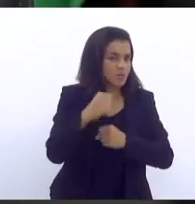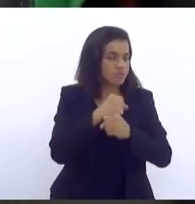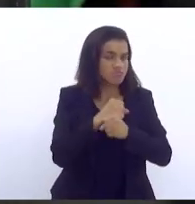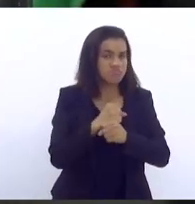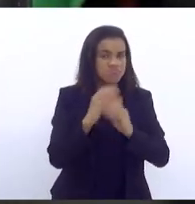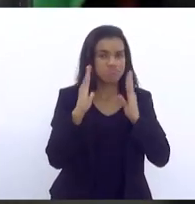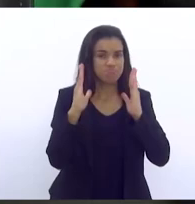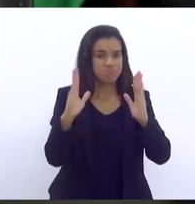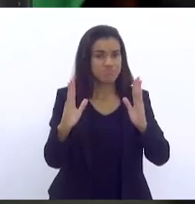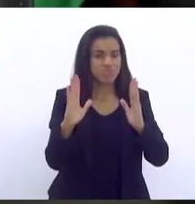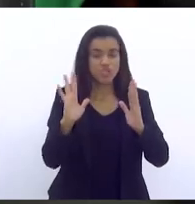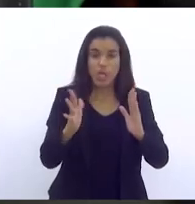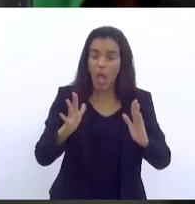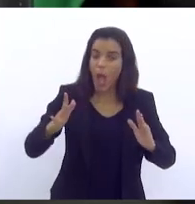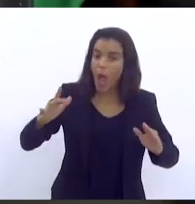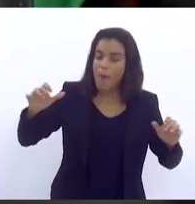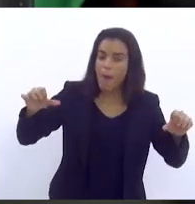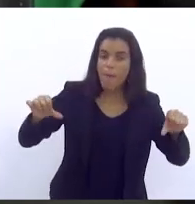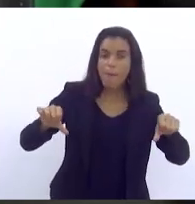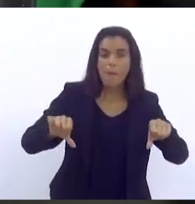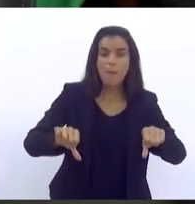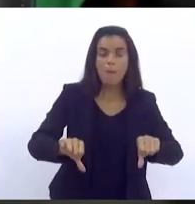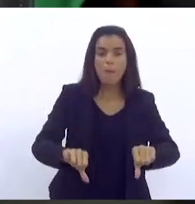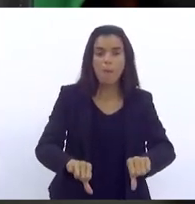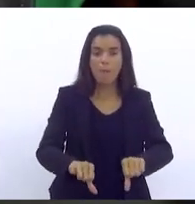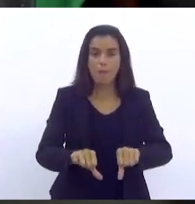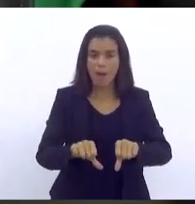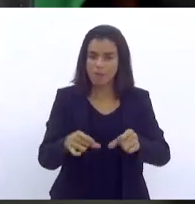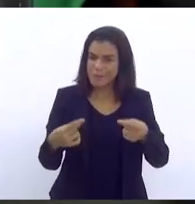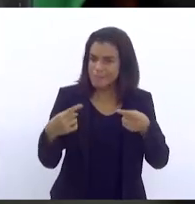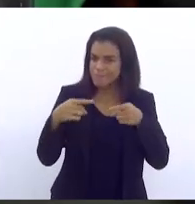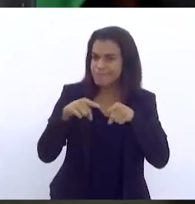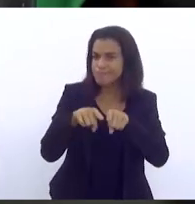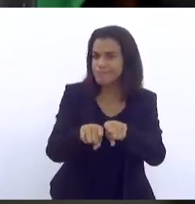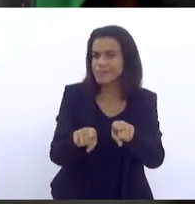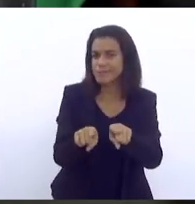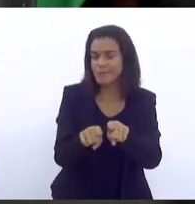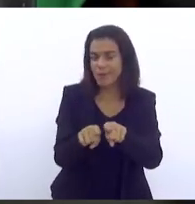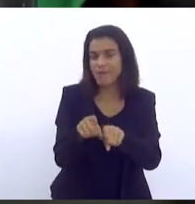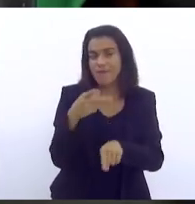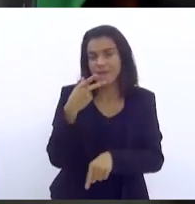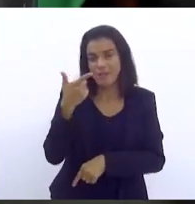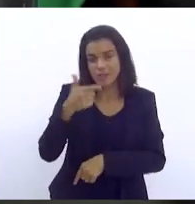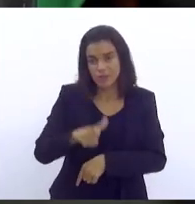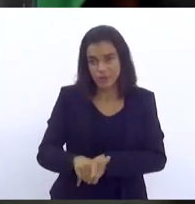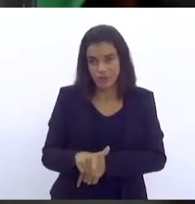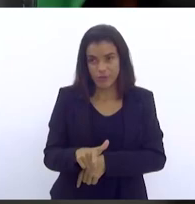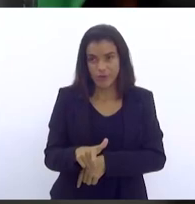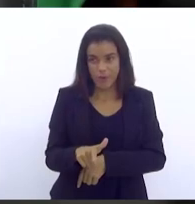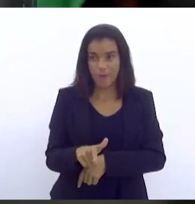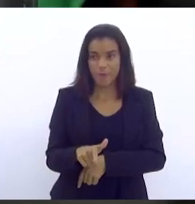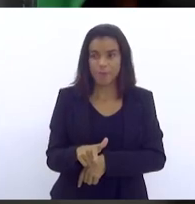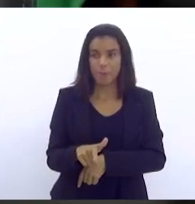problema se intensificou e coincidentemente vou usar mais uma vez a prerrogativa de ser alguém que vende de São